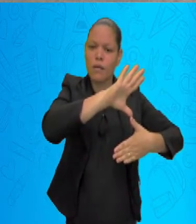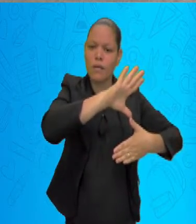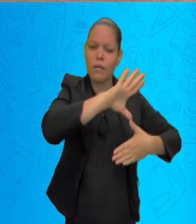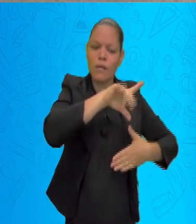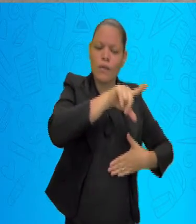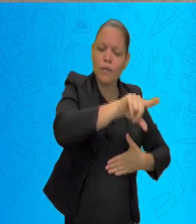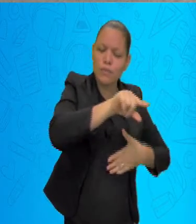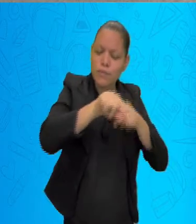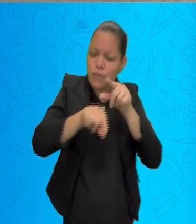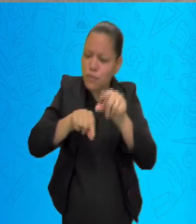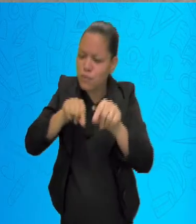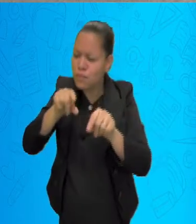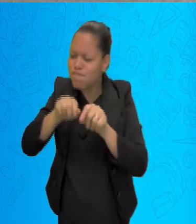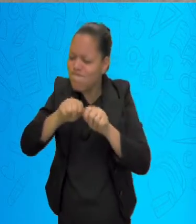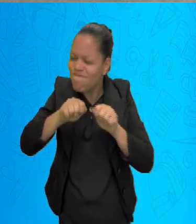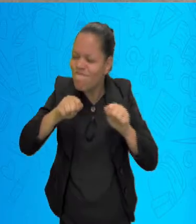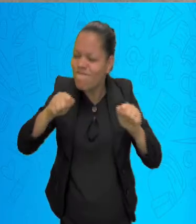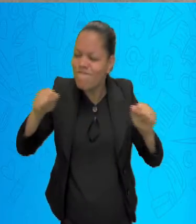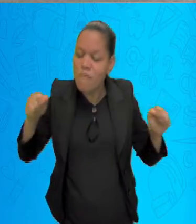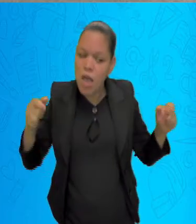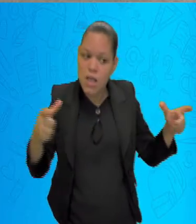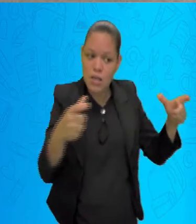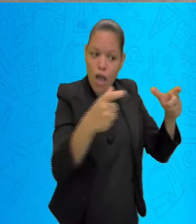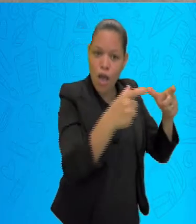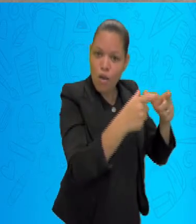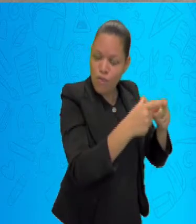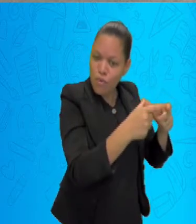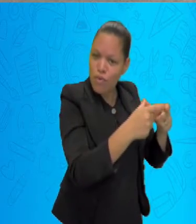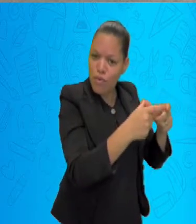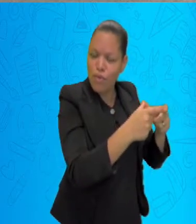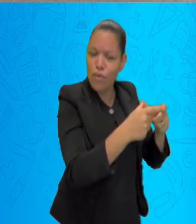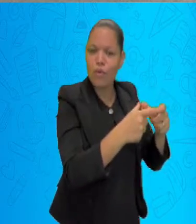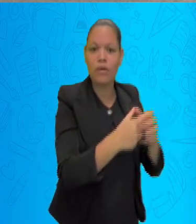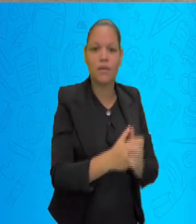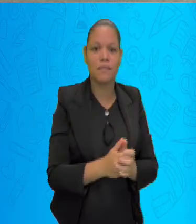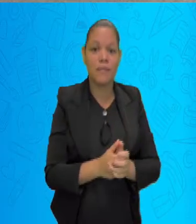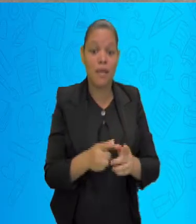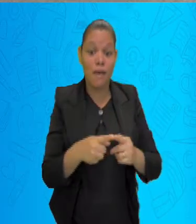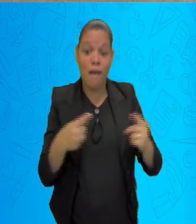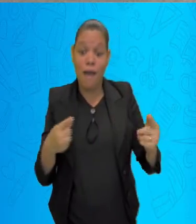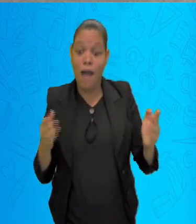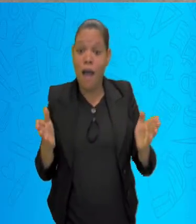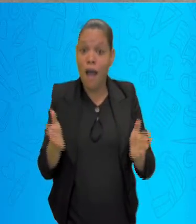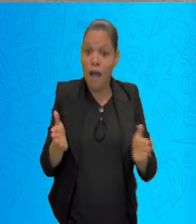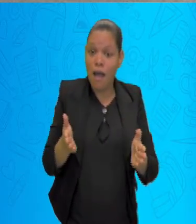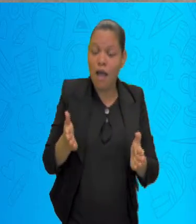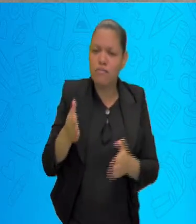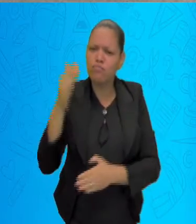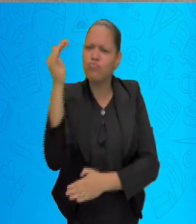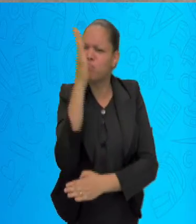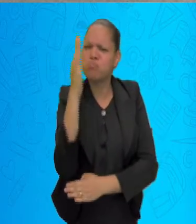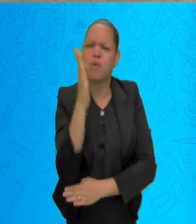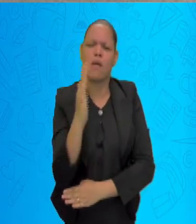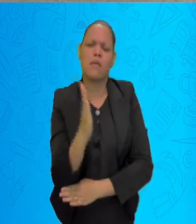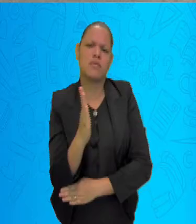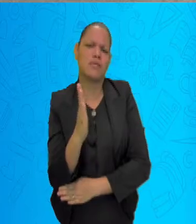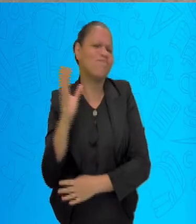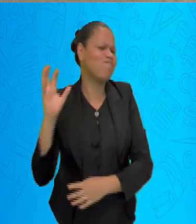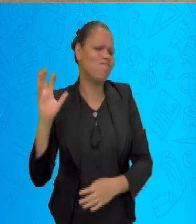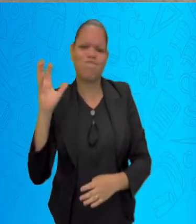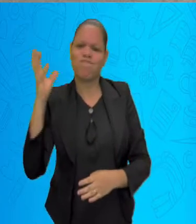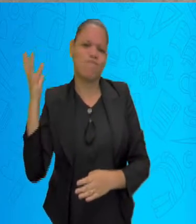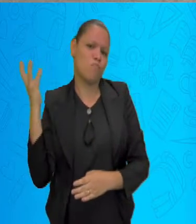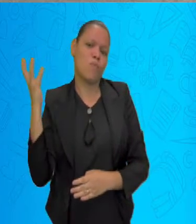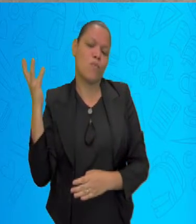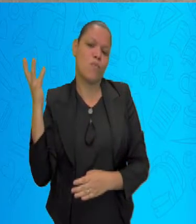XIX. Já o Brasil, colônia de Portugal, não passou por uma guerra contra a metrópole. no